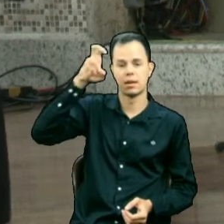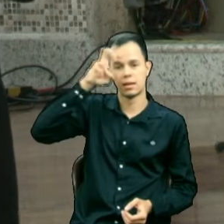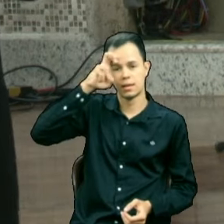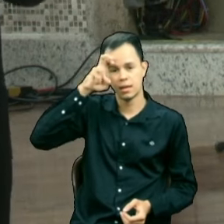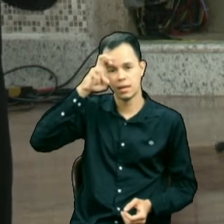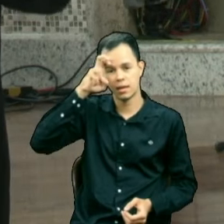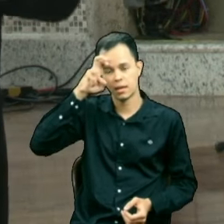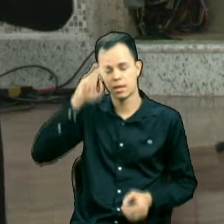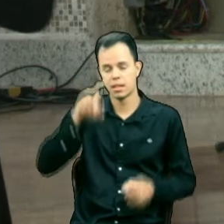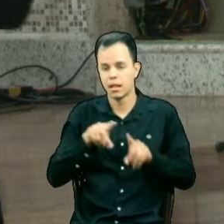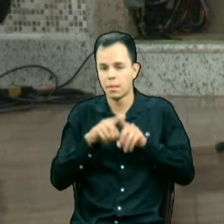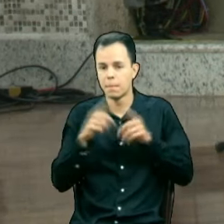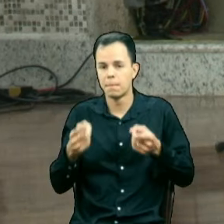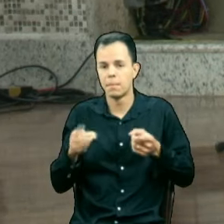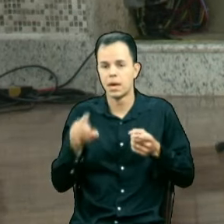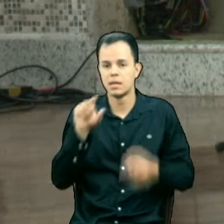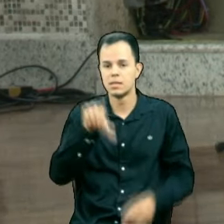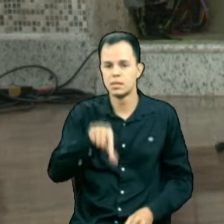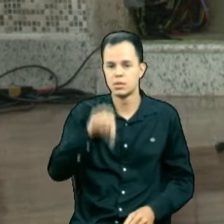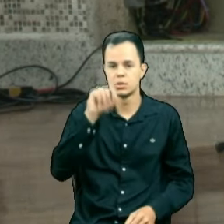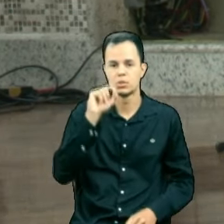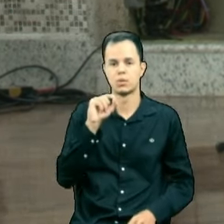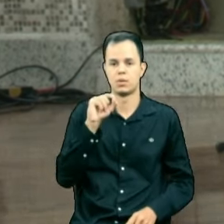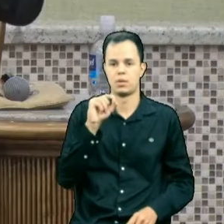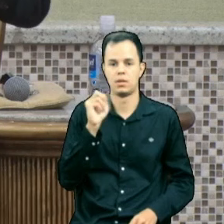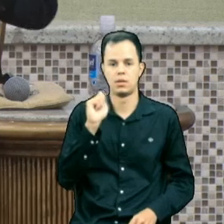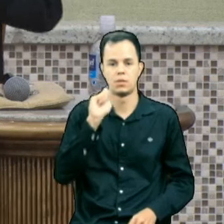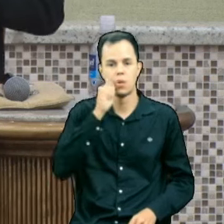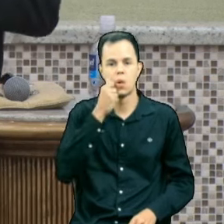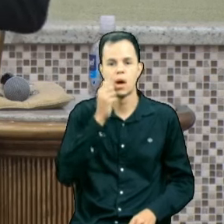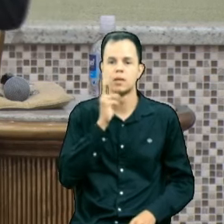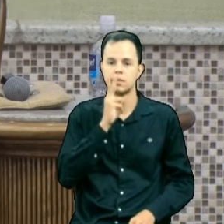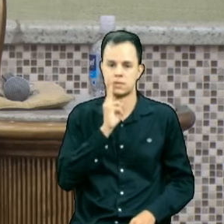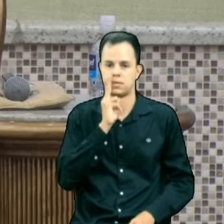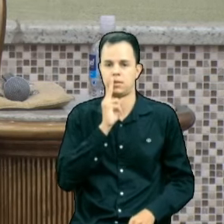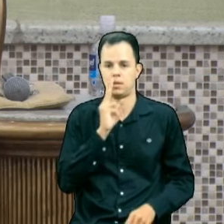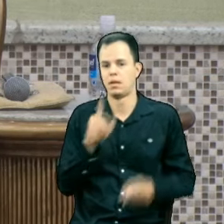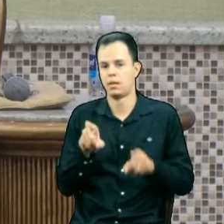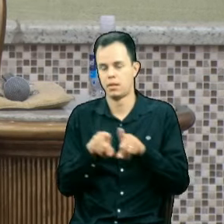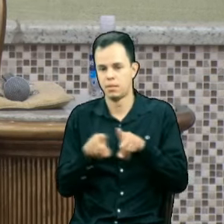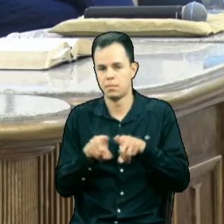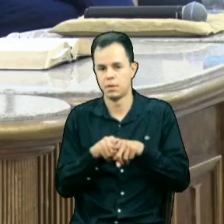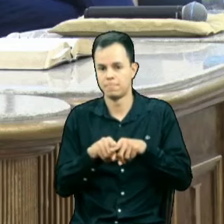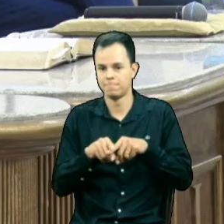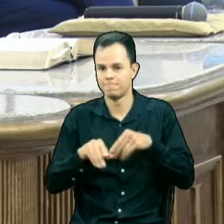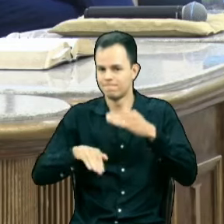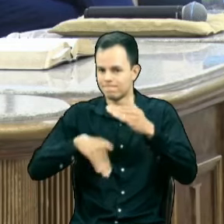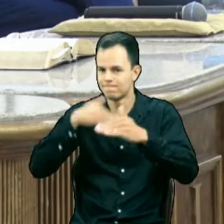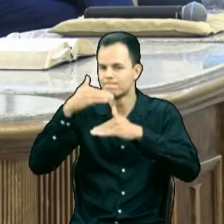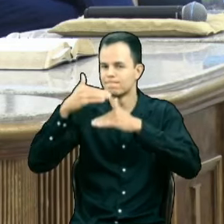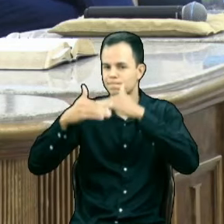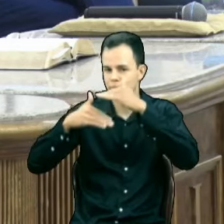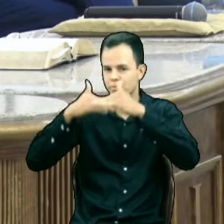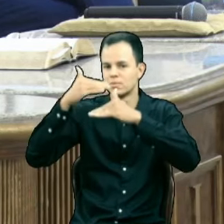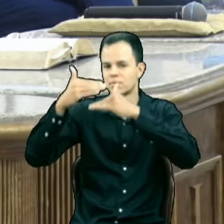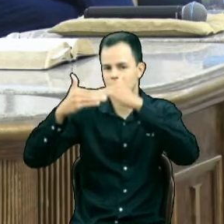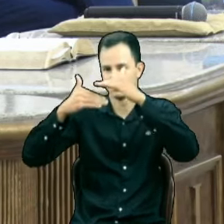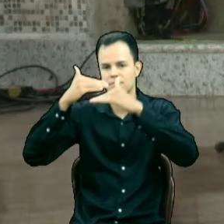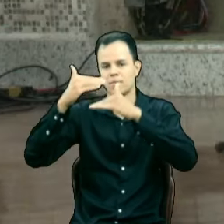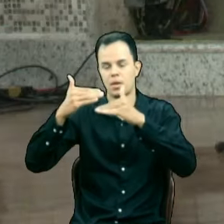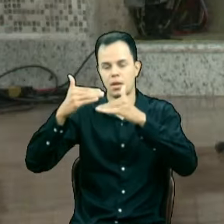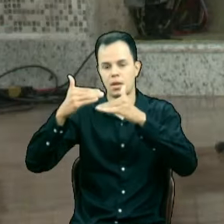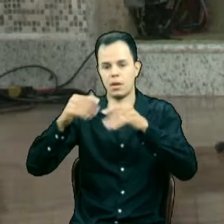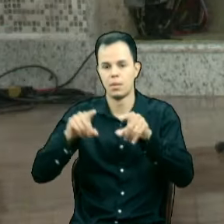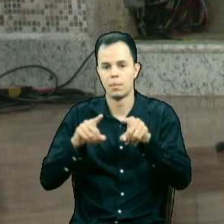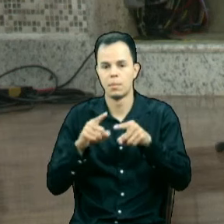reservou a ceia de mil e mil de mil aí não teja de caminhar porque é para chegar no